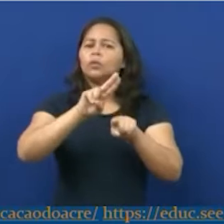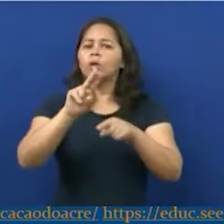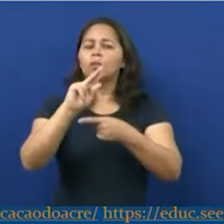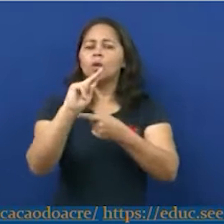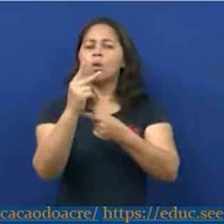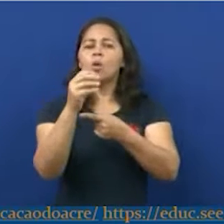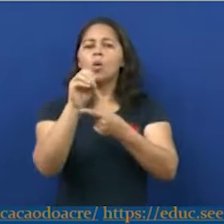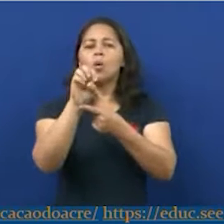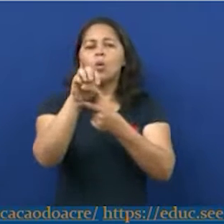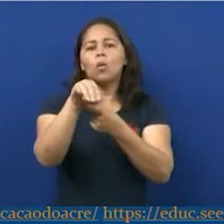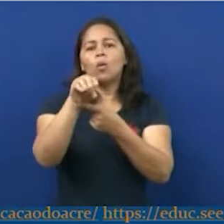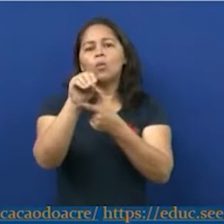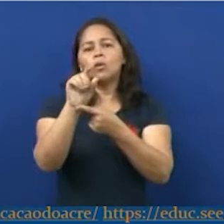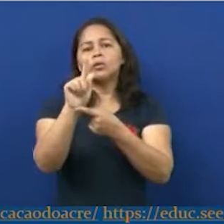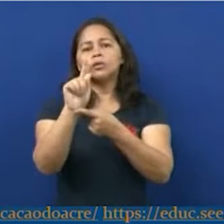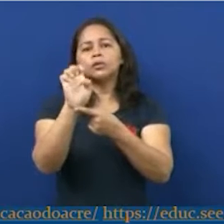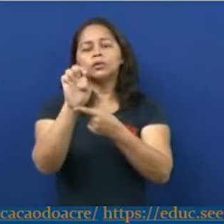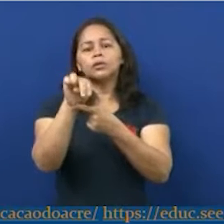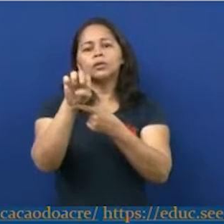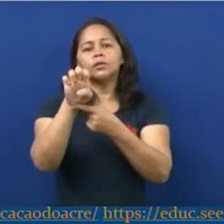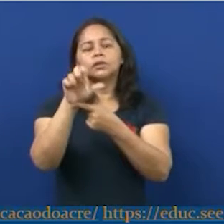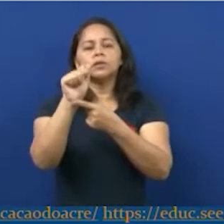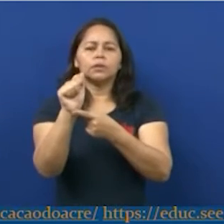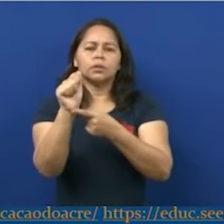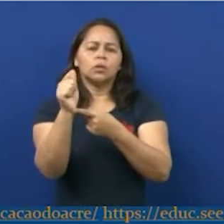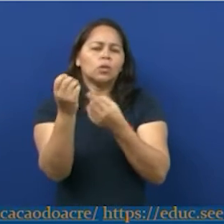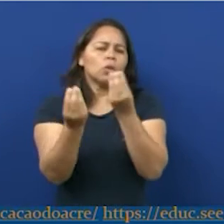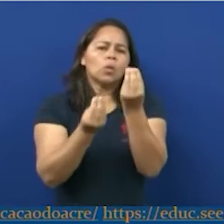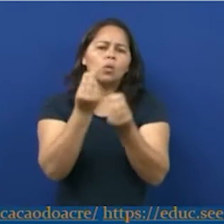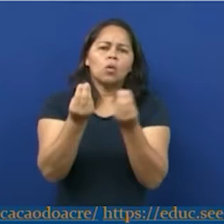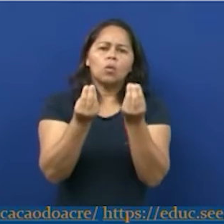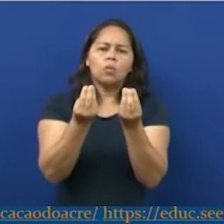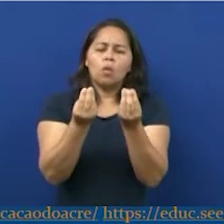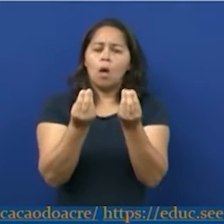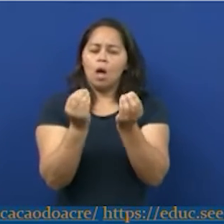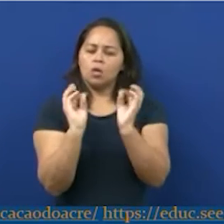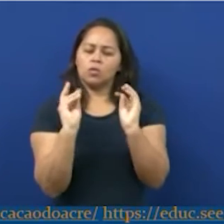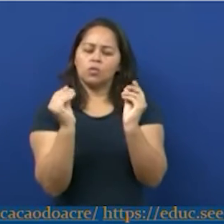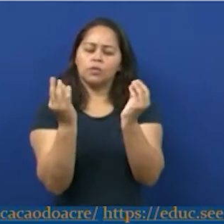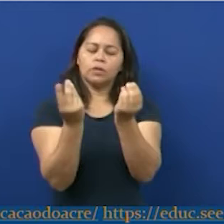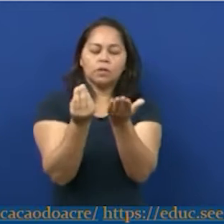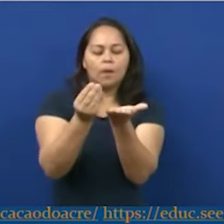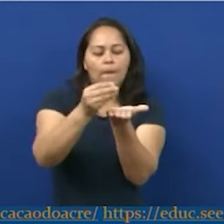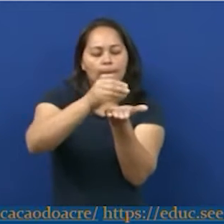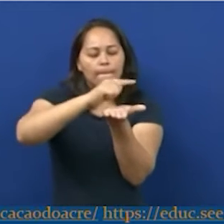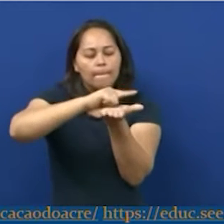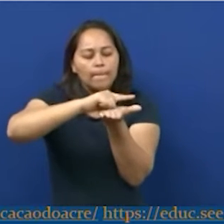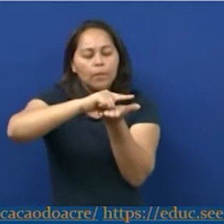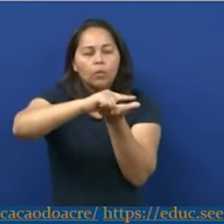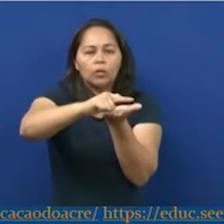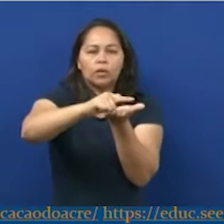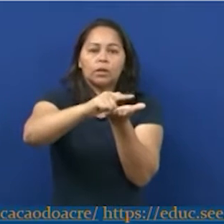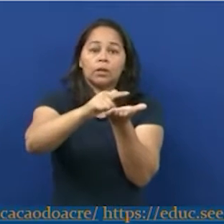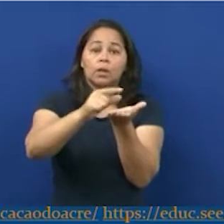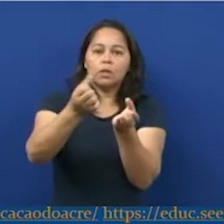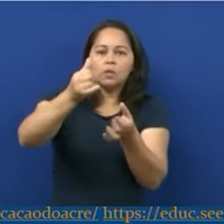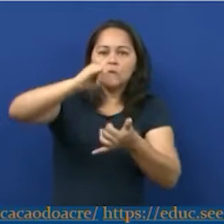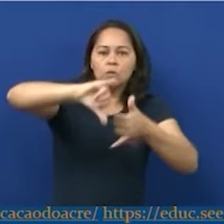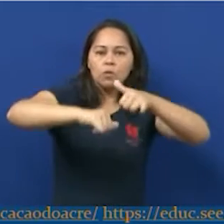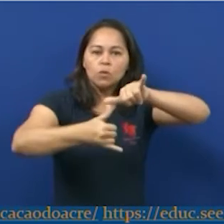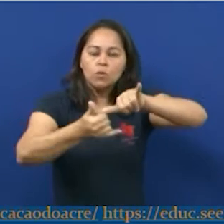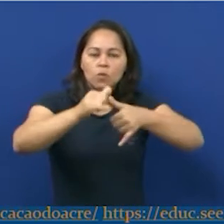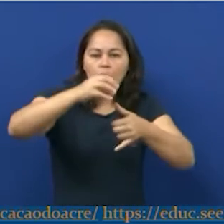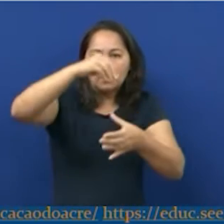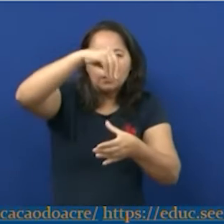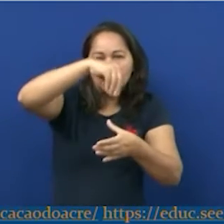propriedades físicas e químicas constantes. Ou seja, uma substância pura, ela apresenta propriedades constantes,